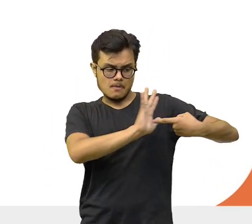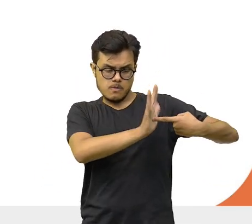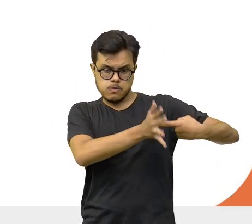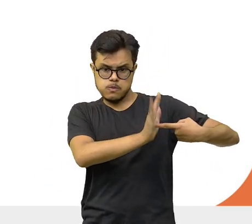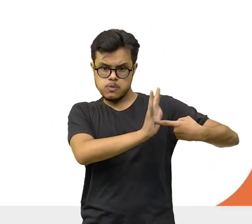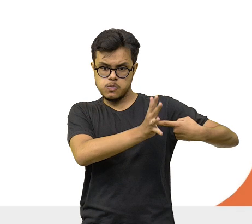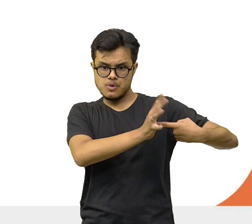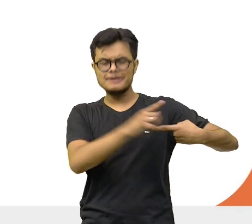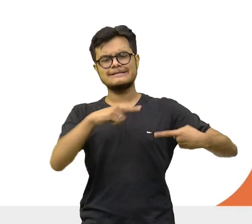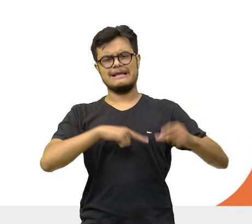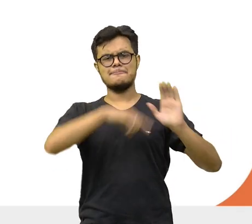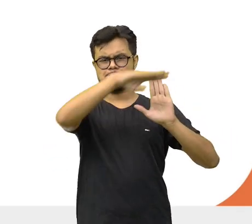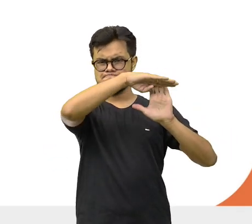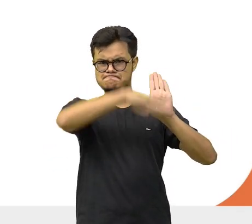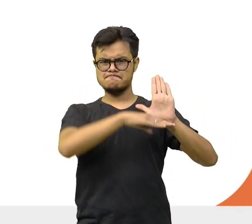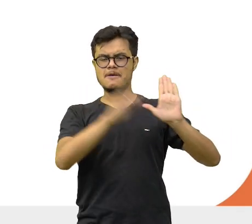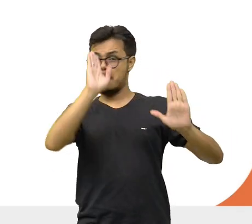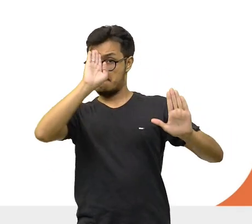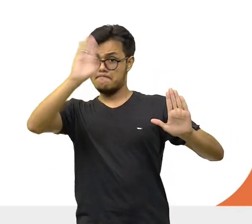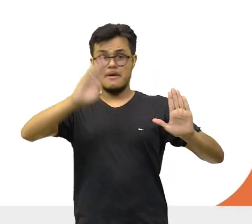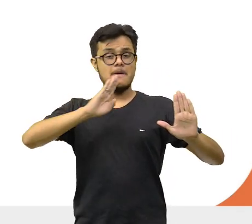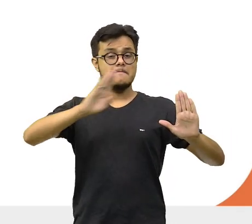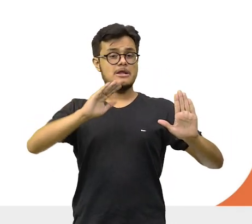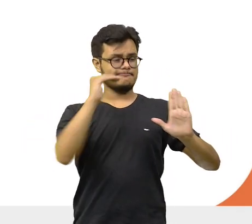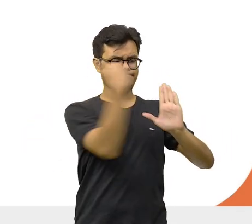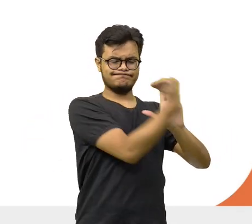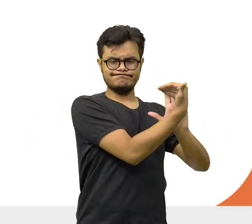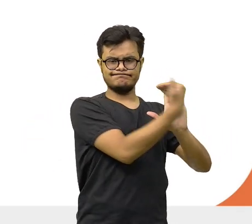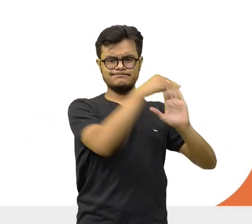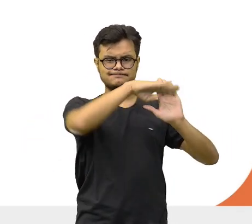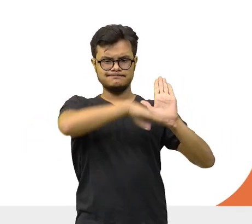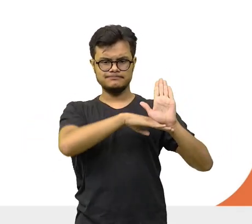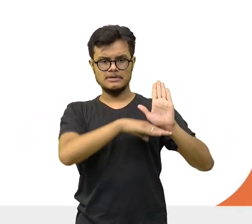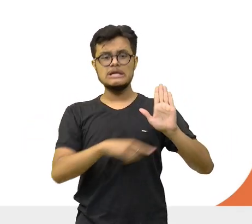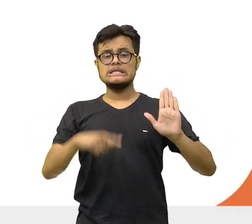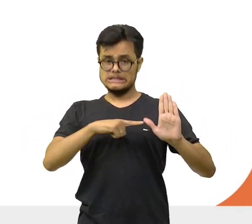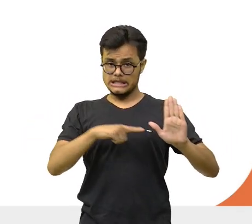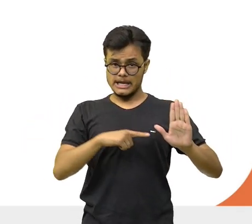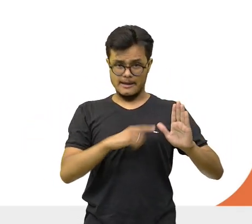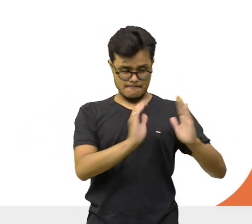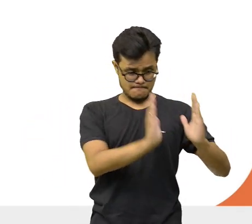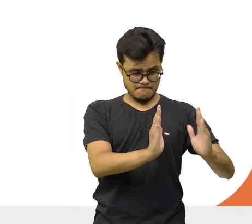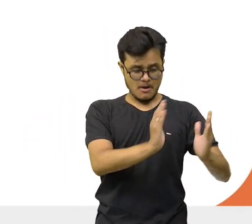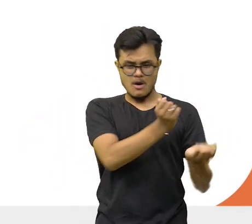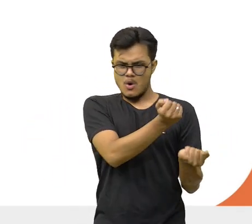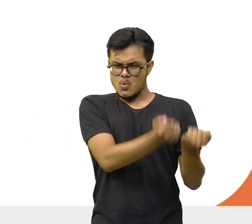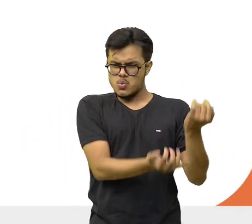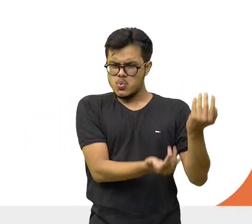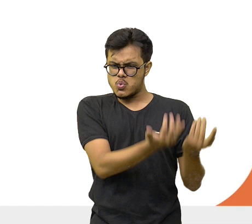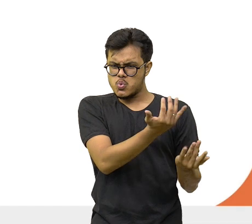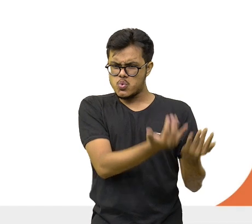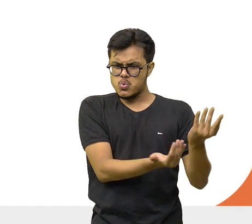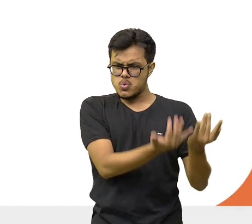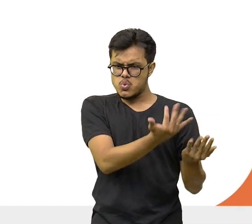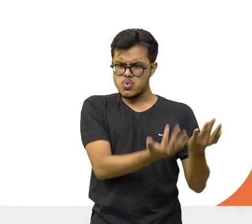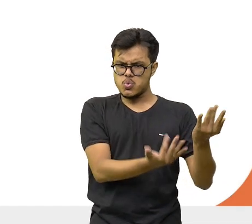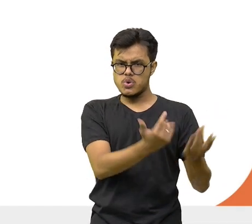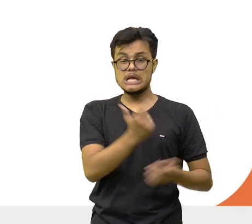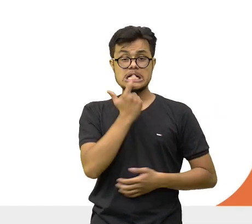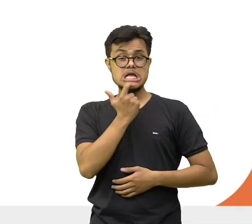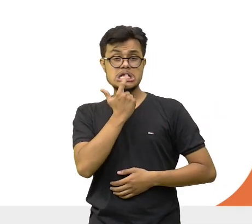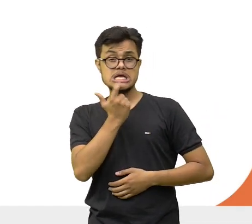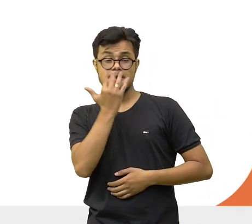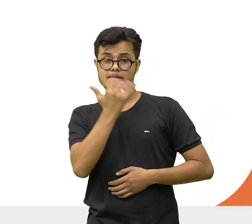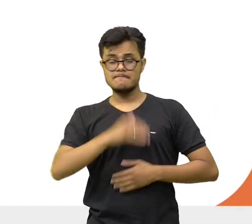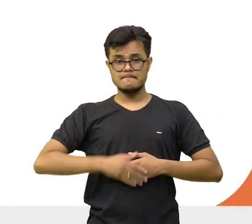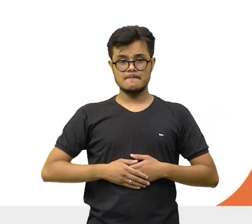sempre esse princípio aí que está na tela. Tem uma fonte de calor, essa fonte de calor aí em vermelho é